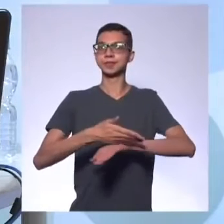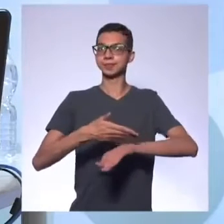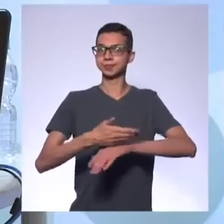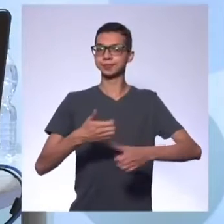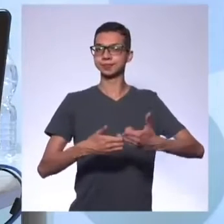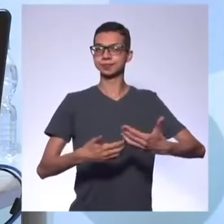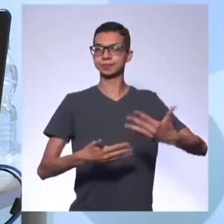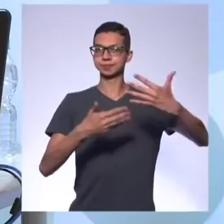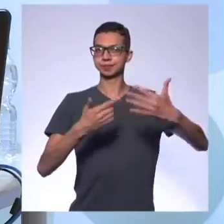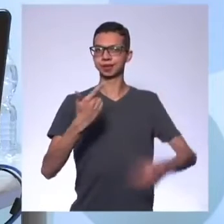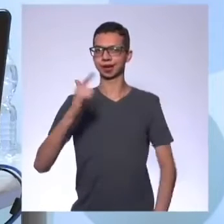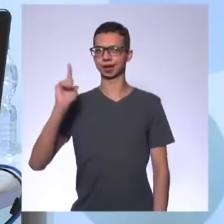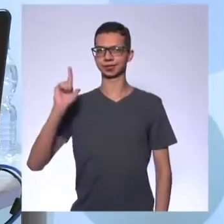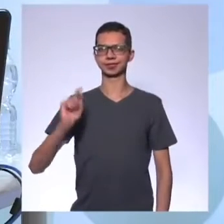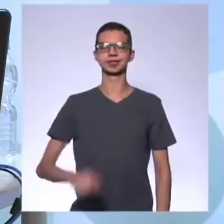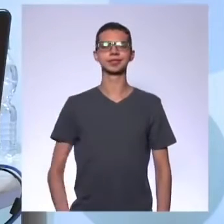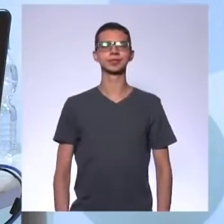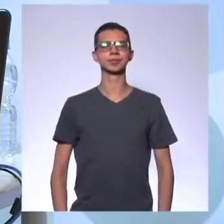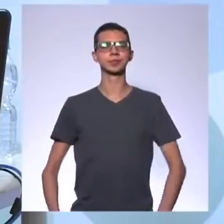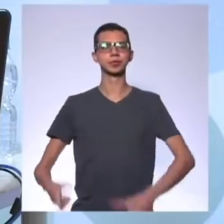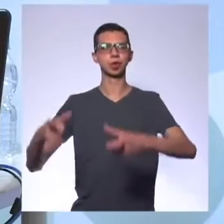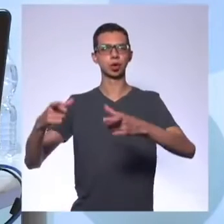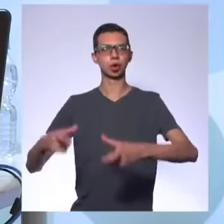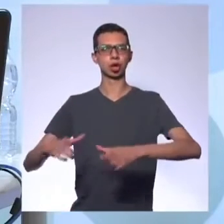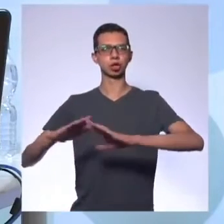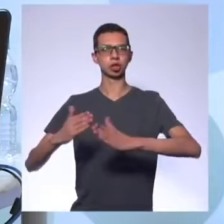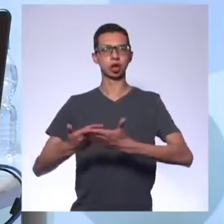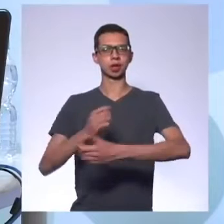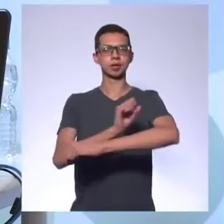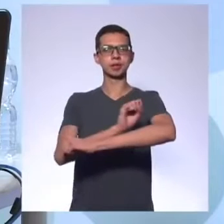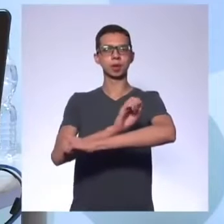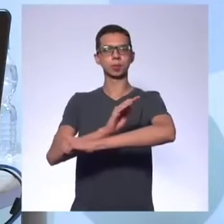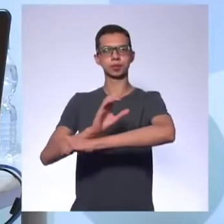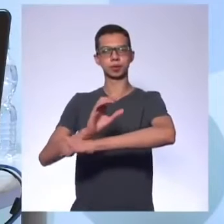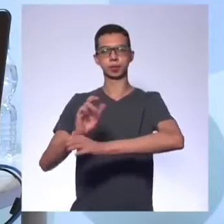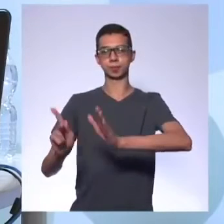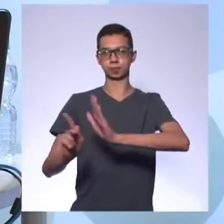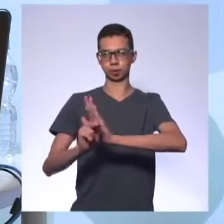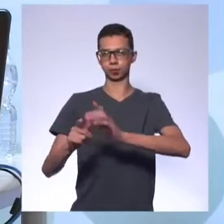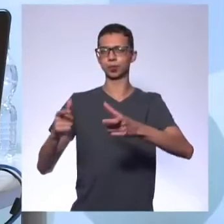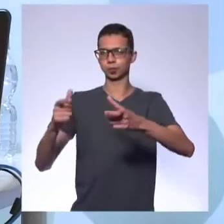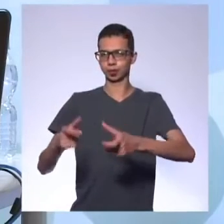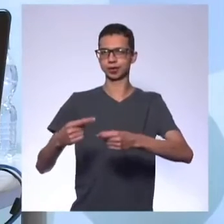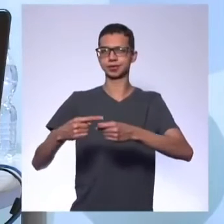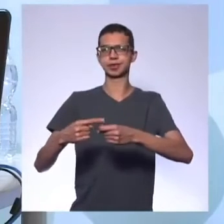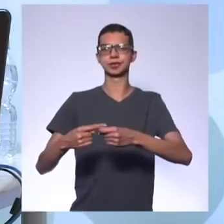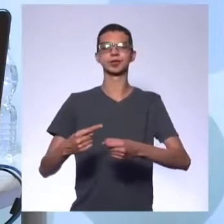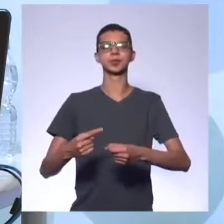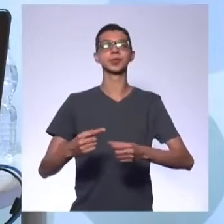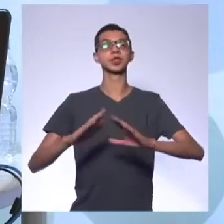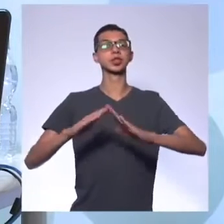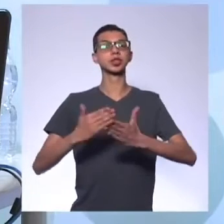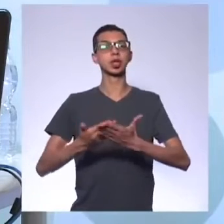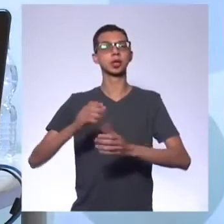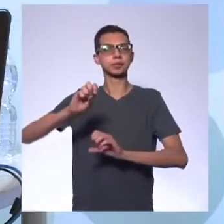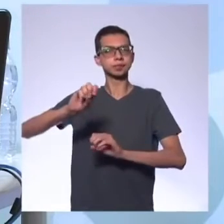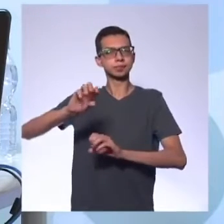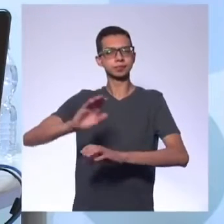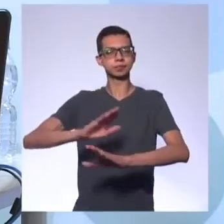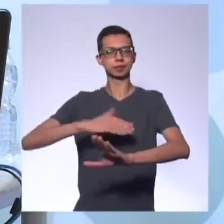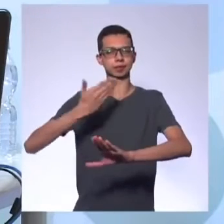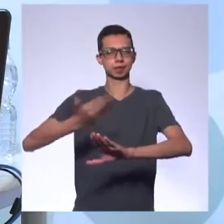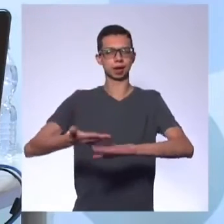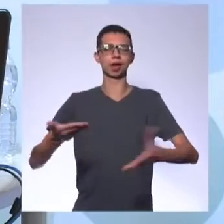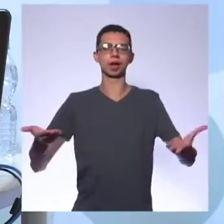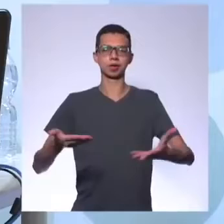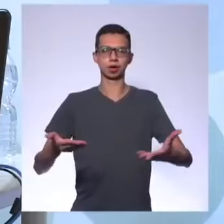no chat. É uma unidade escolar de São Bernardo do Campo e é uma escola de programa ensino integral. Então, vamos ficar